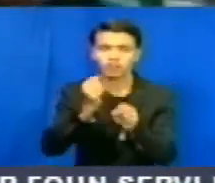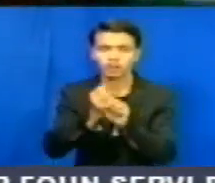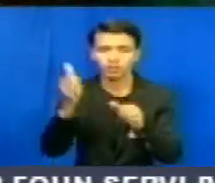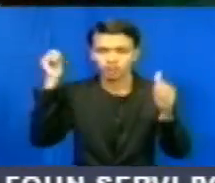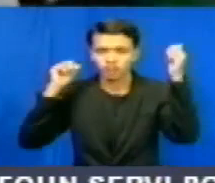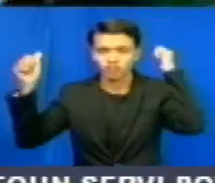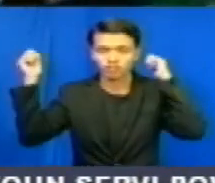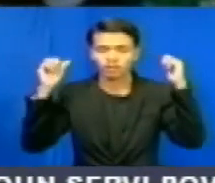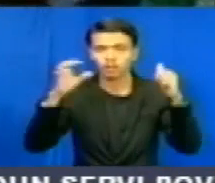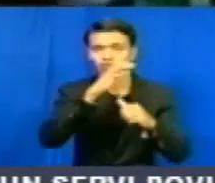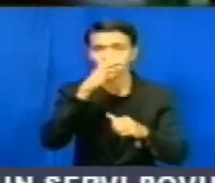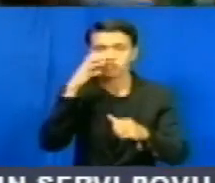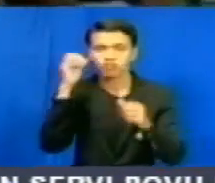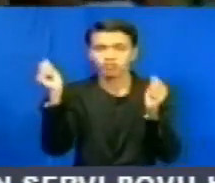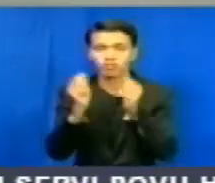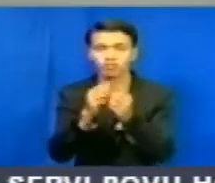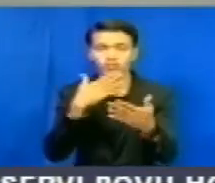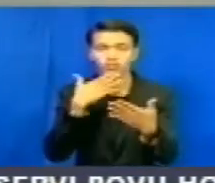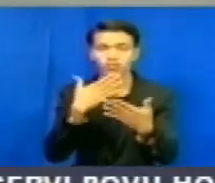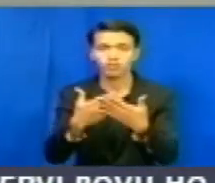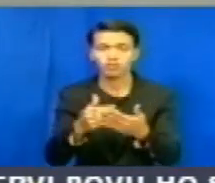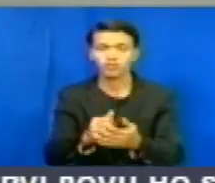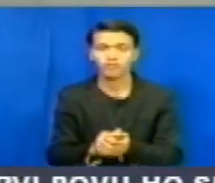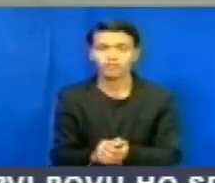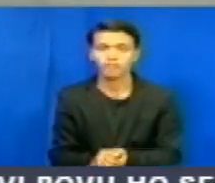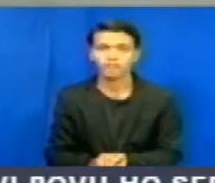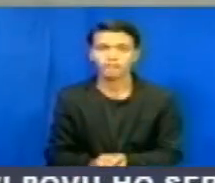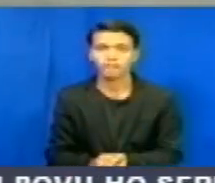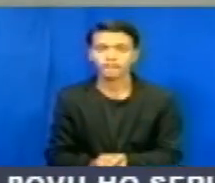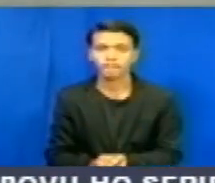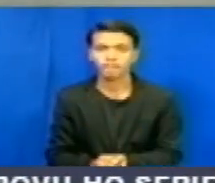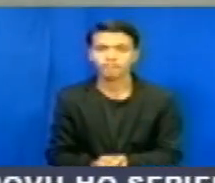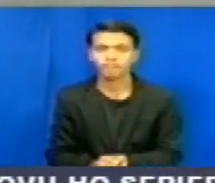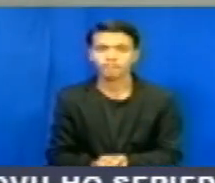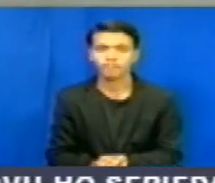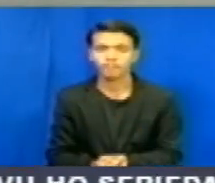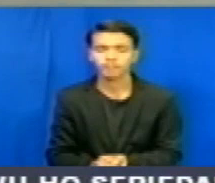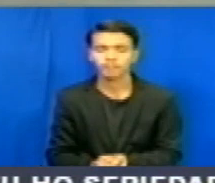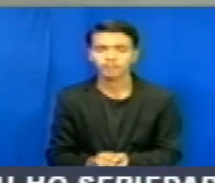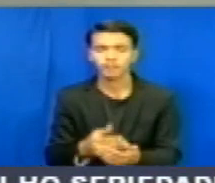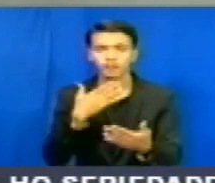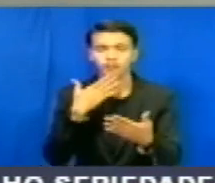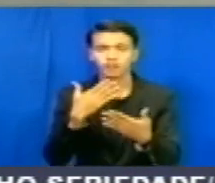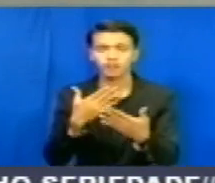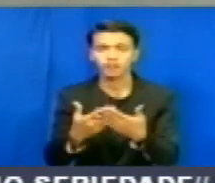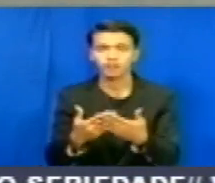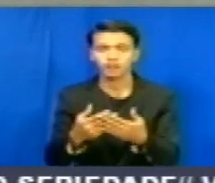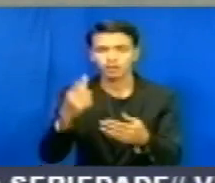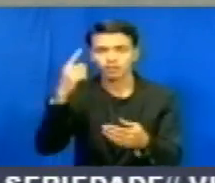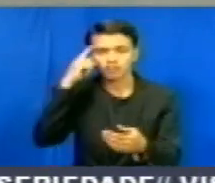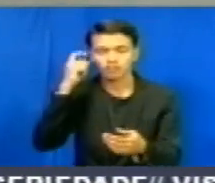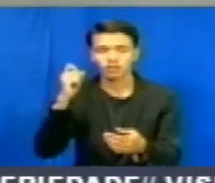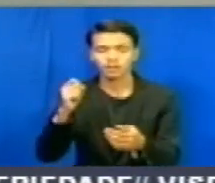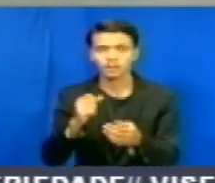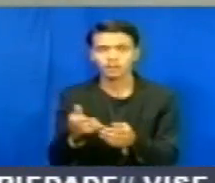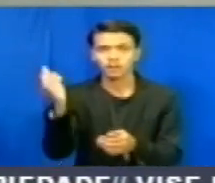atividades agricultor nian hodia. Papa isso não é para mim, se ele é para mim, né, dia que eu tenho que ser. Tamba, eu vou ter que ser uma